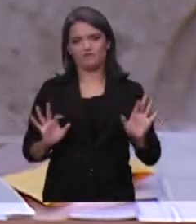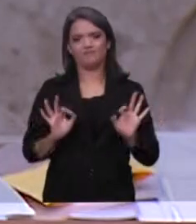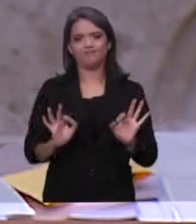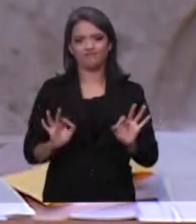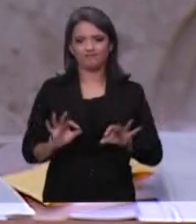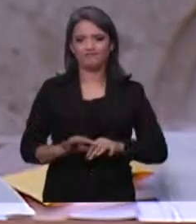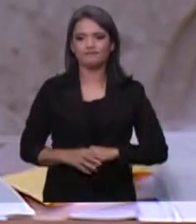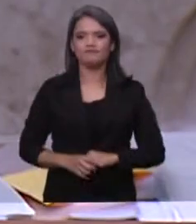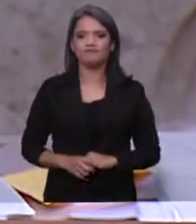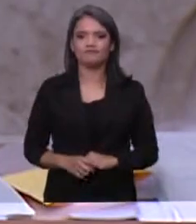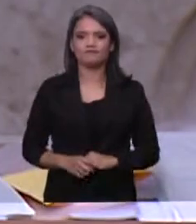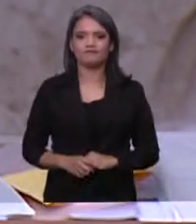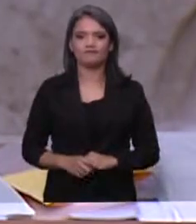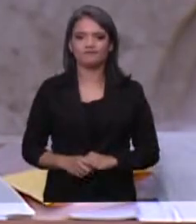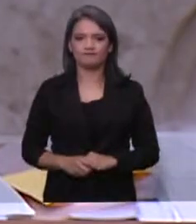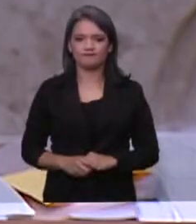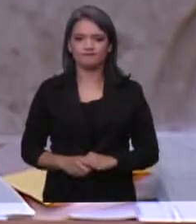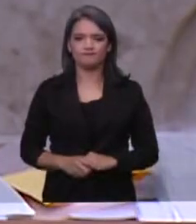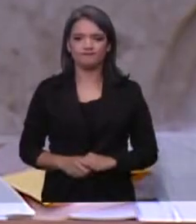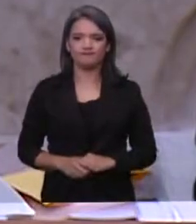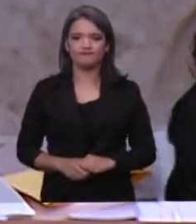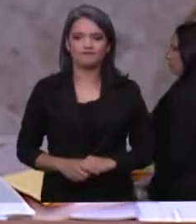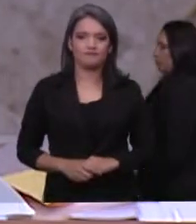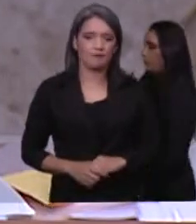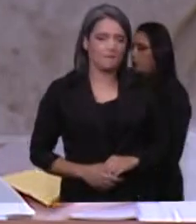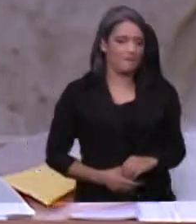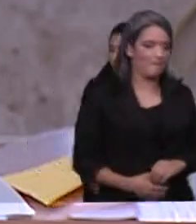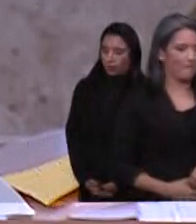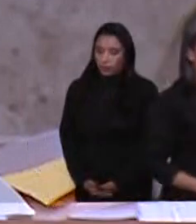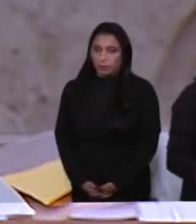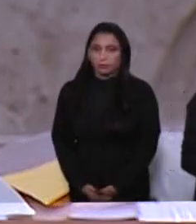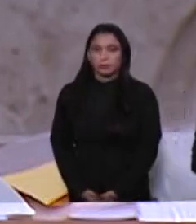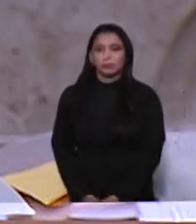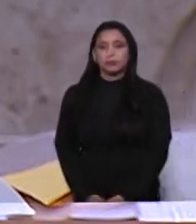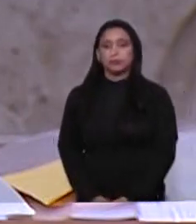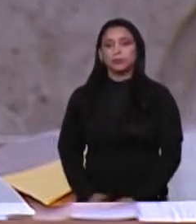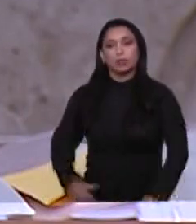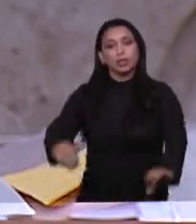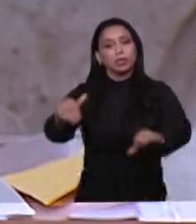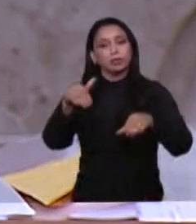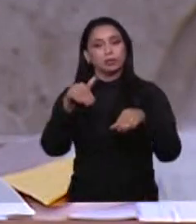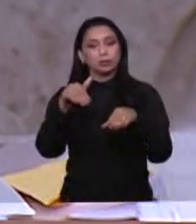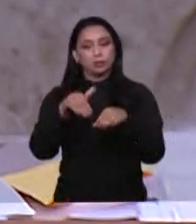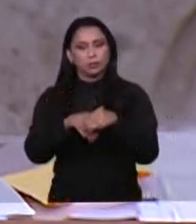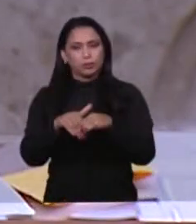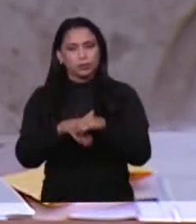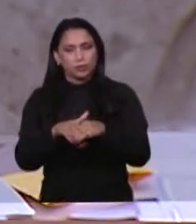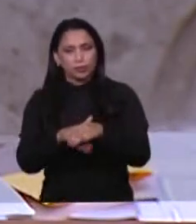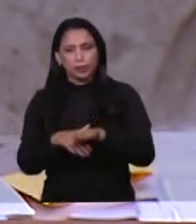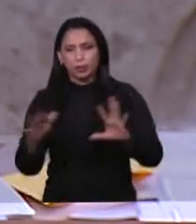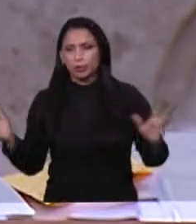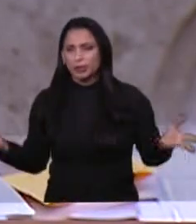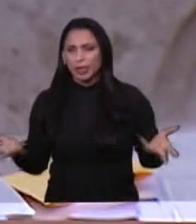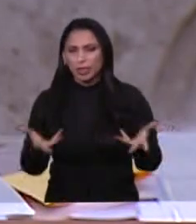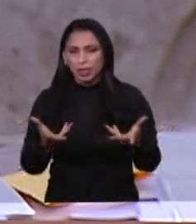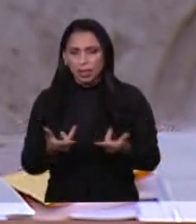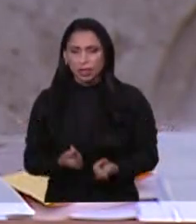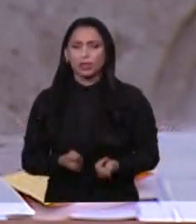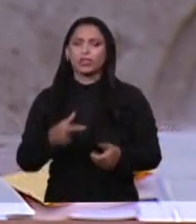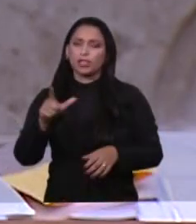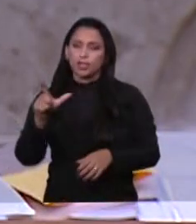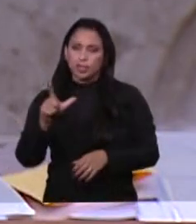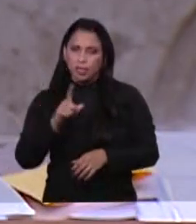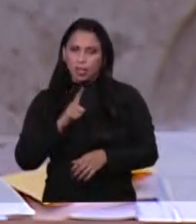absoluta. No brilhante voto que ele proferiu e a quem eu parabenizo sempre.